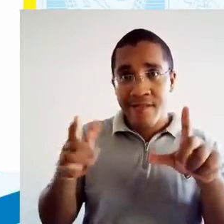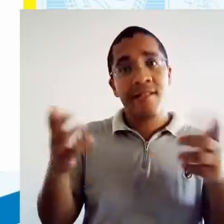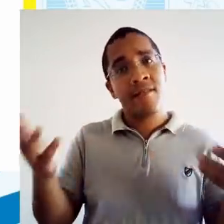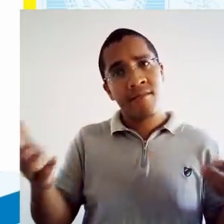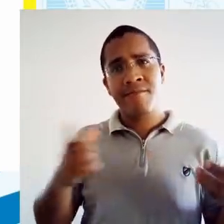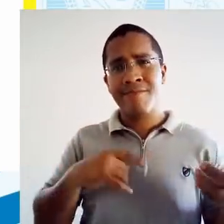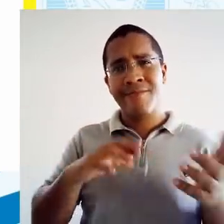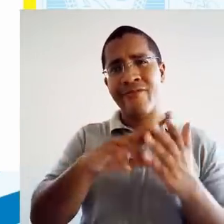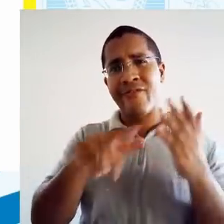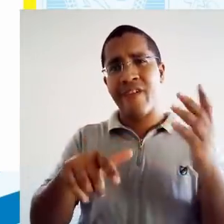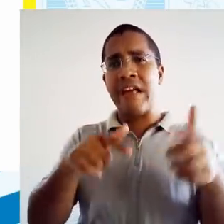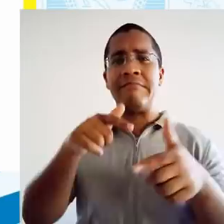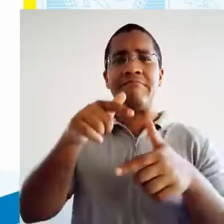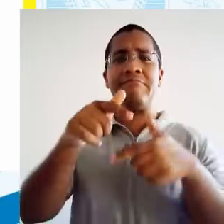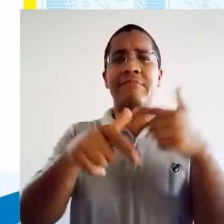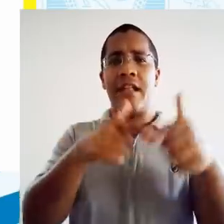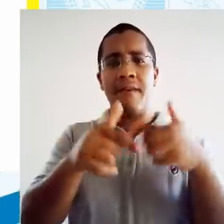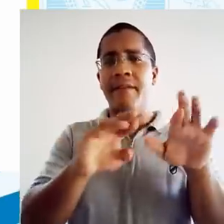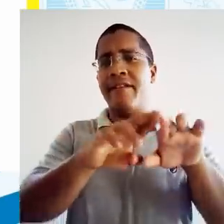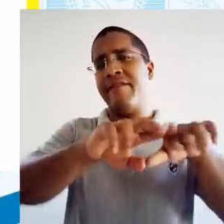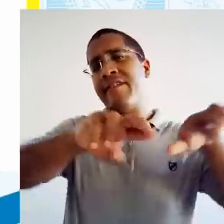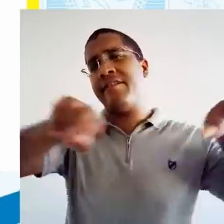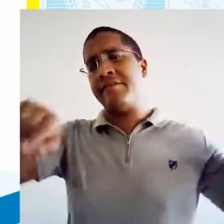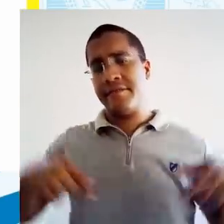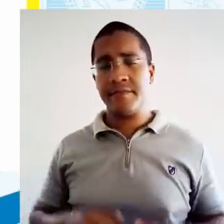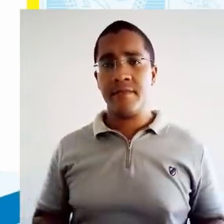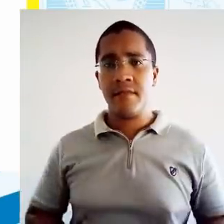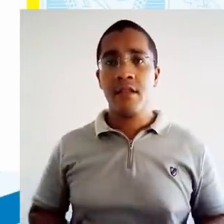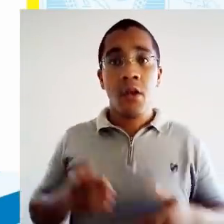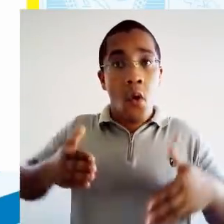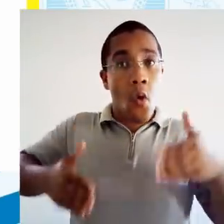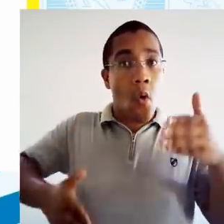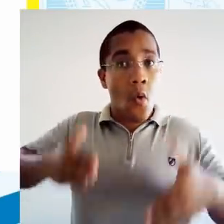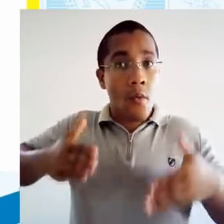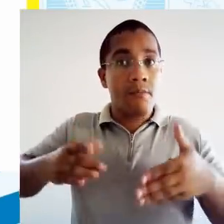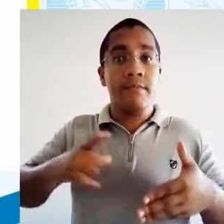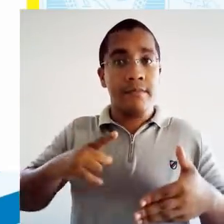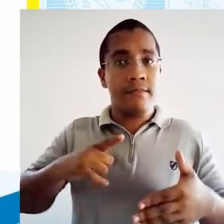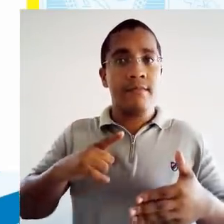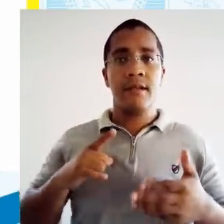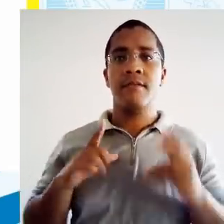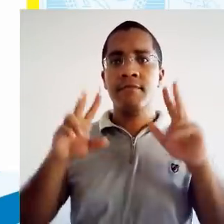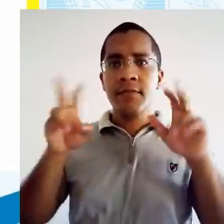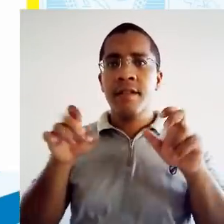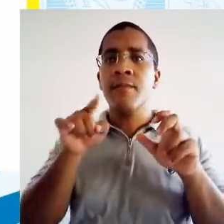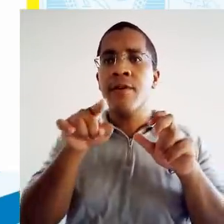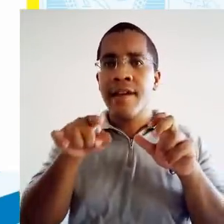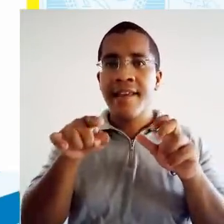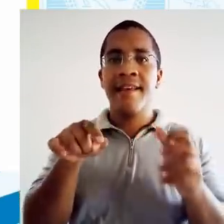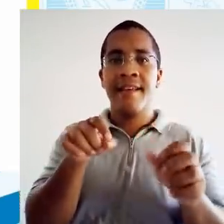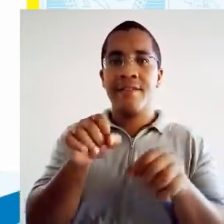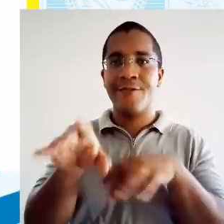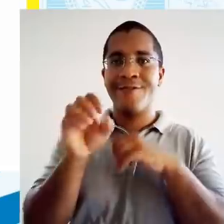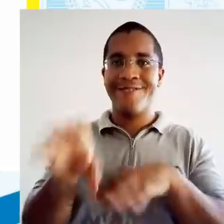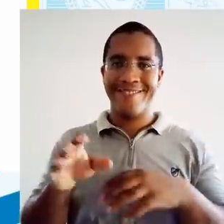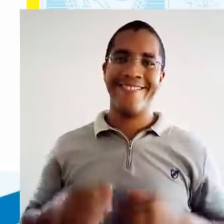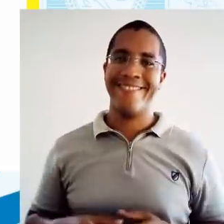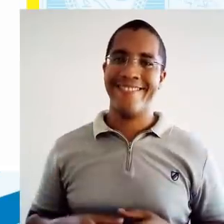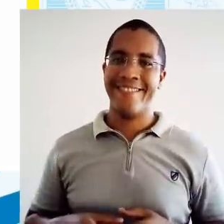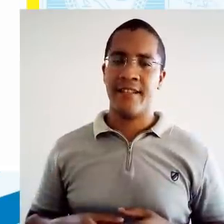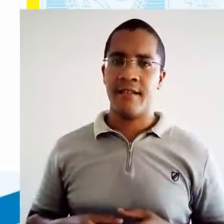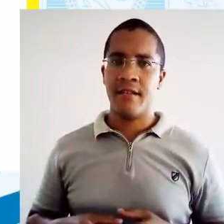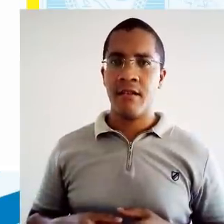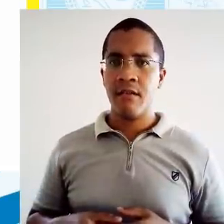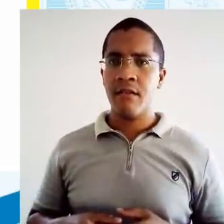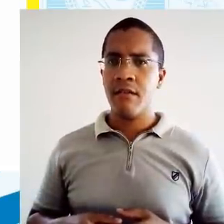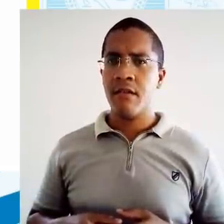utilizados em diversas áreas. E dentro da robótica entra a robótica educacional,